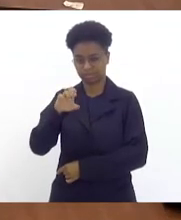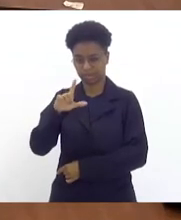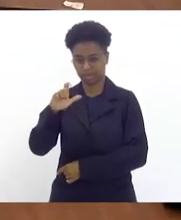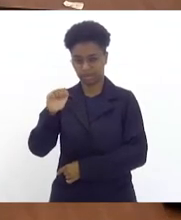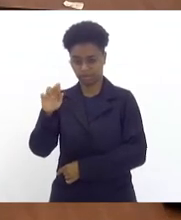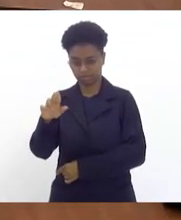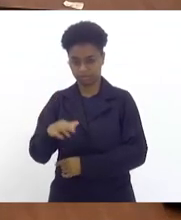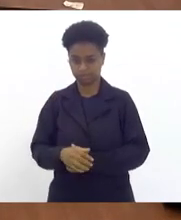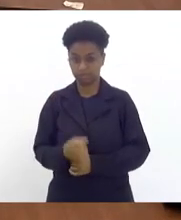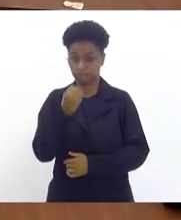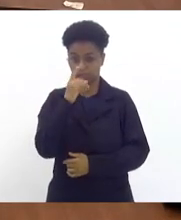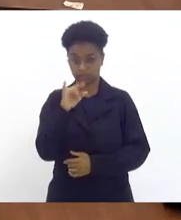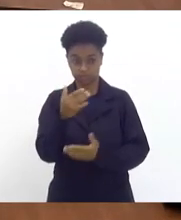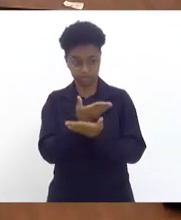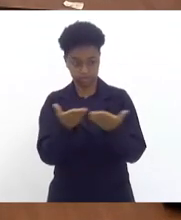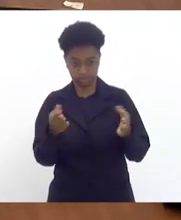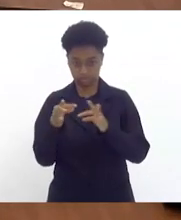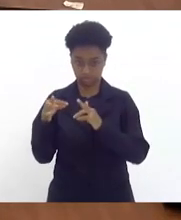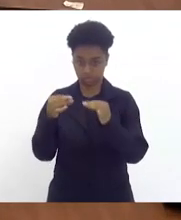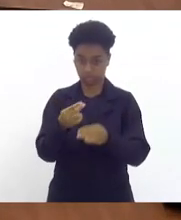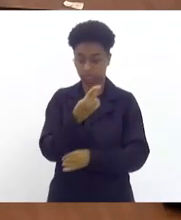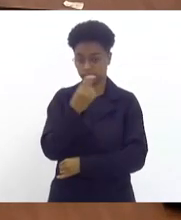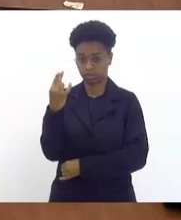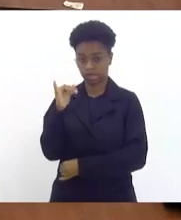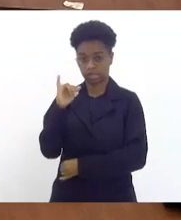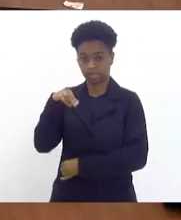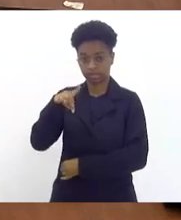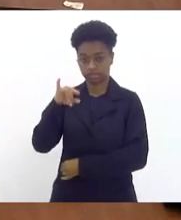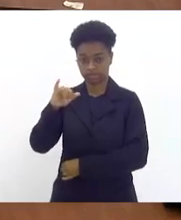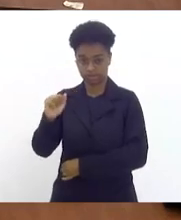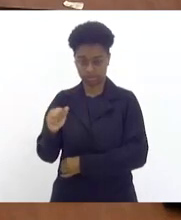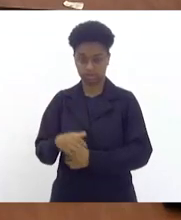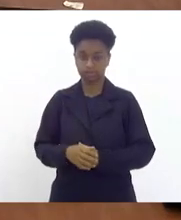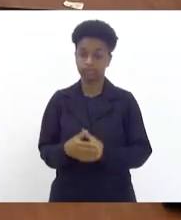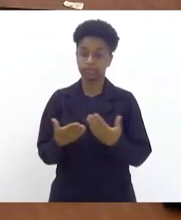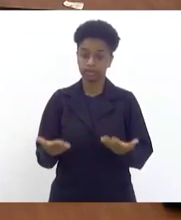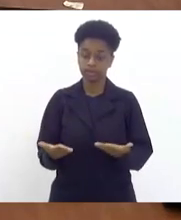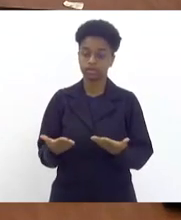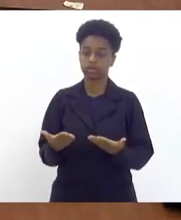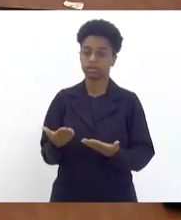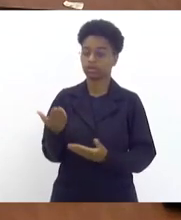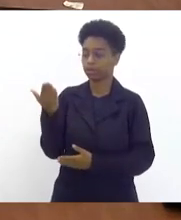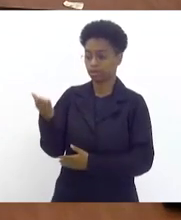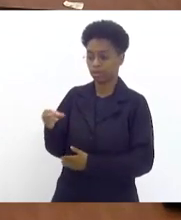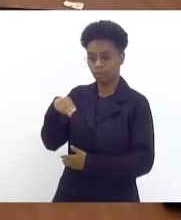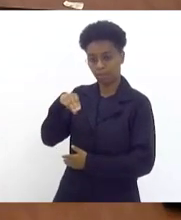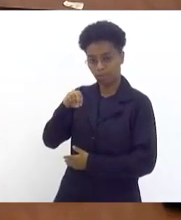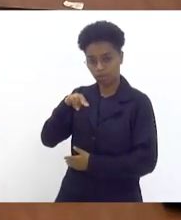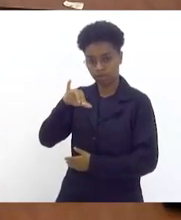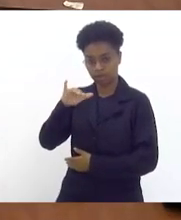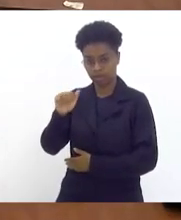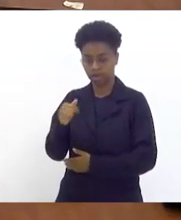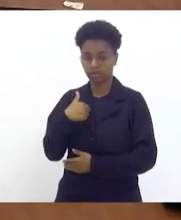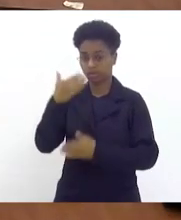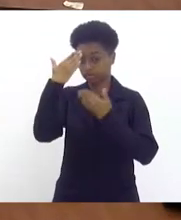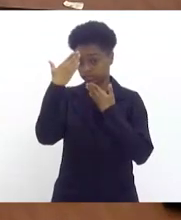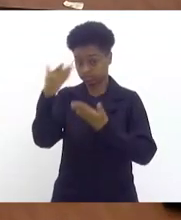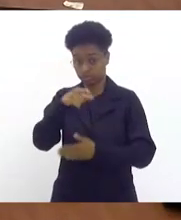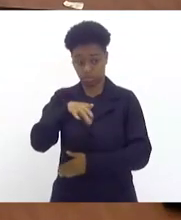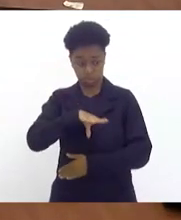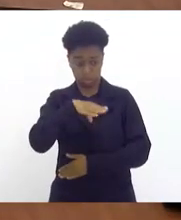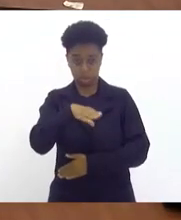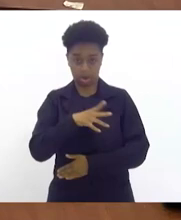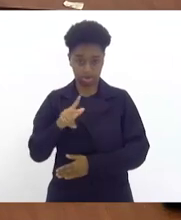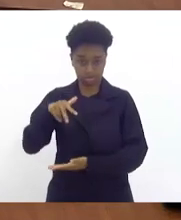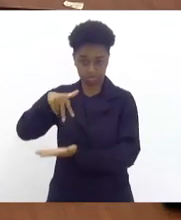Bom dia para todos meu nome é Andy harmelaue é dona Mônica eu agradeço né a coragem de estar ali